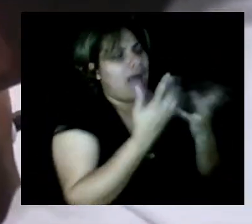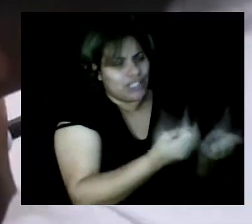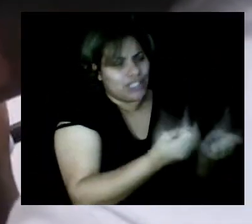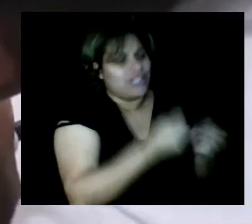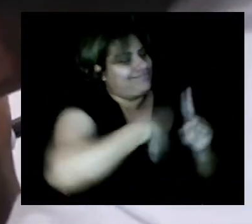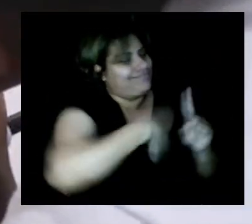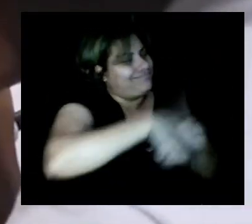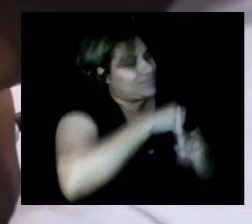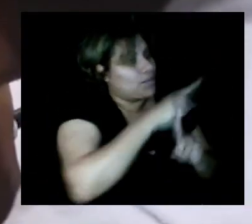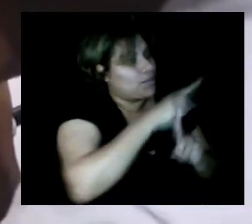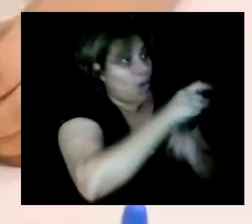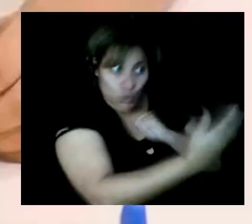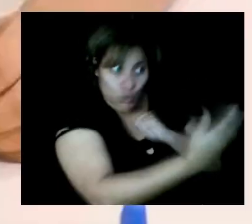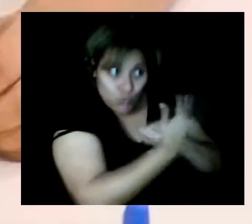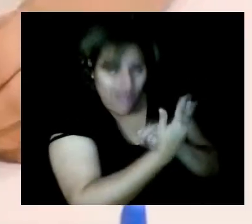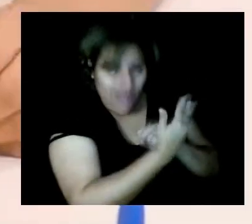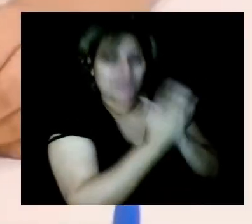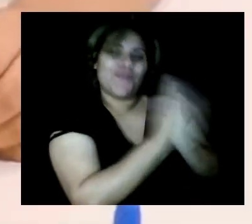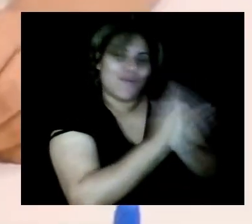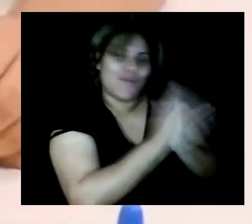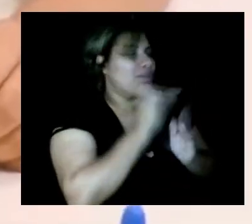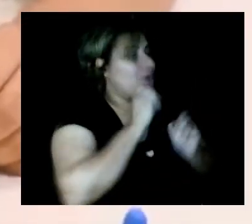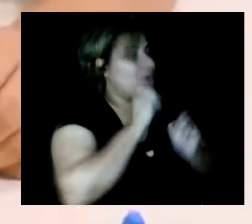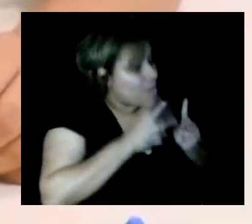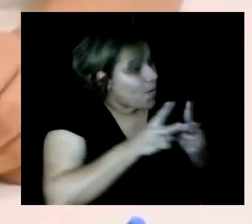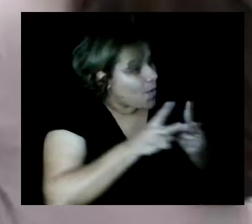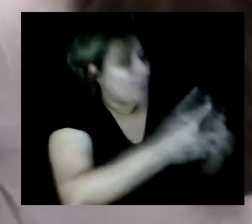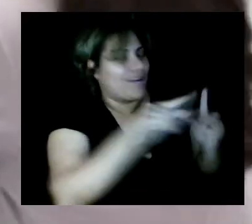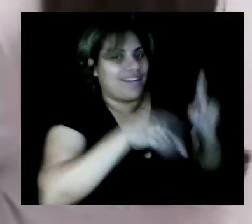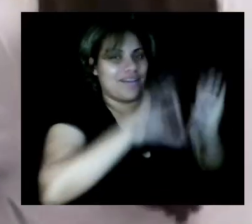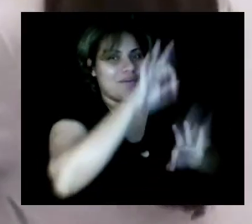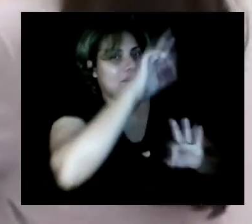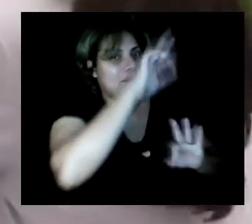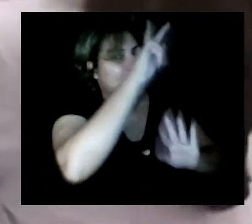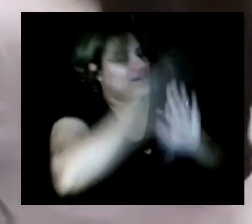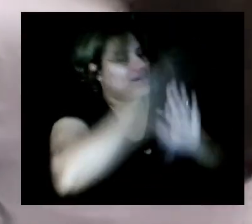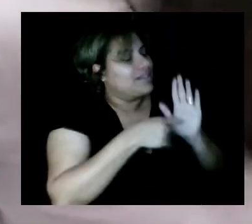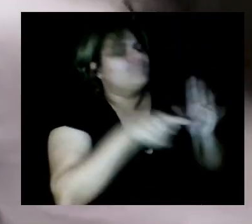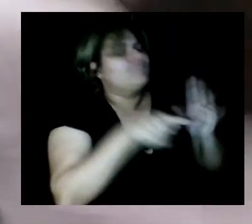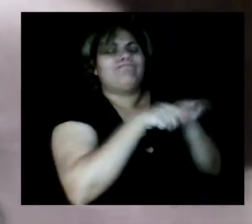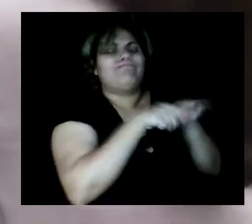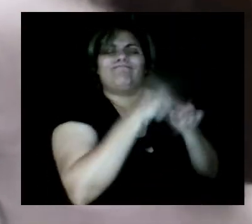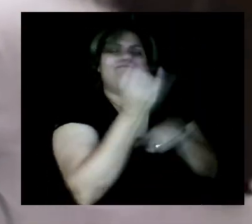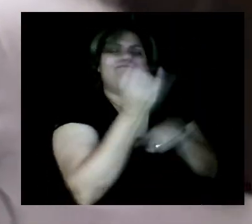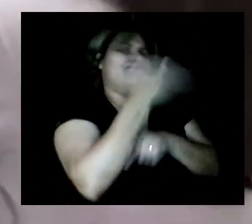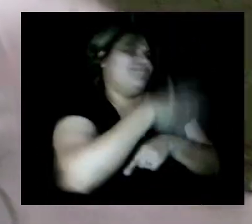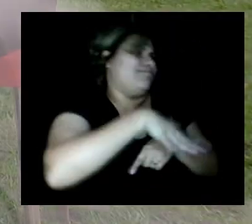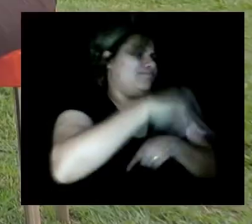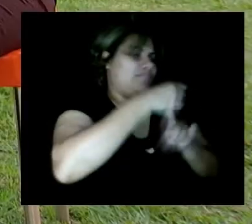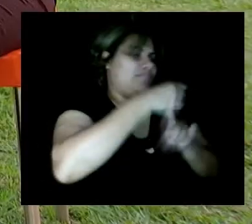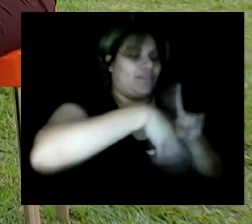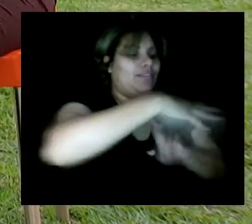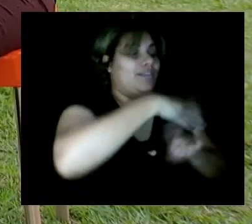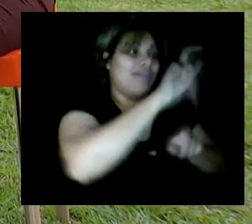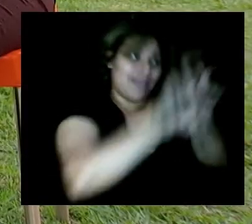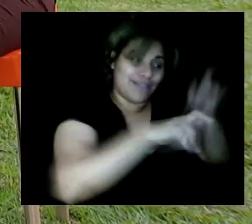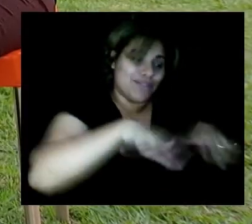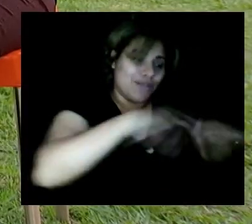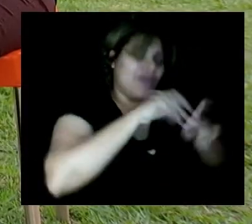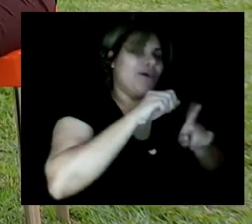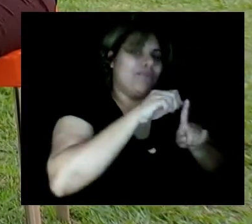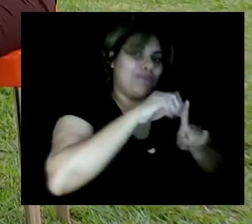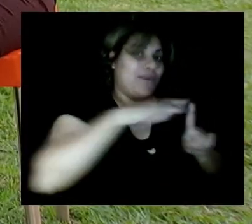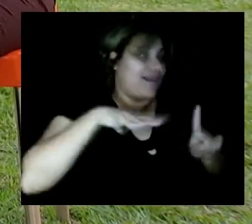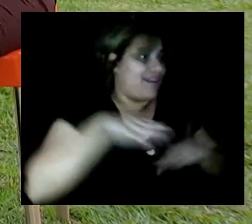nos ajudar para que possamos dar continuidade com esse projeto que também é muito importante para a sociedade, para esse público. É da sustentabilidade